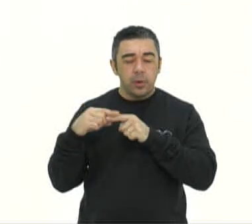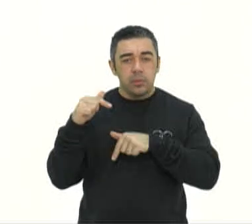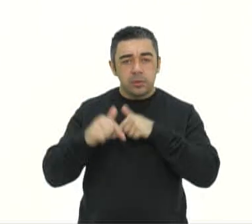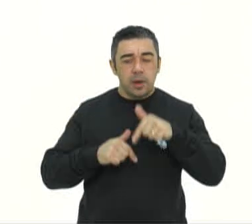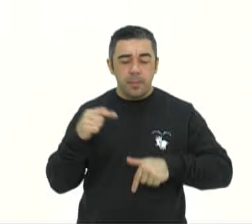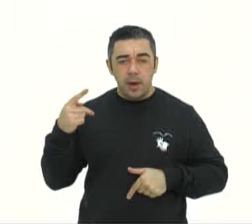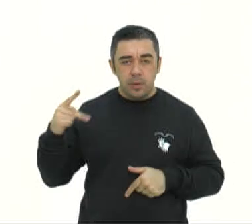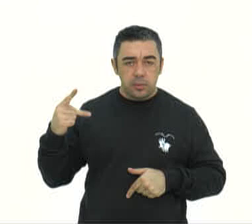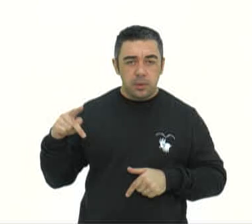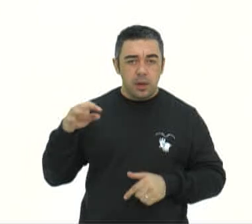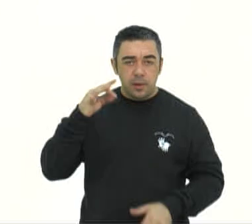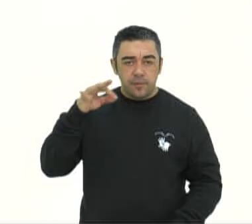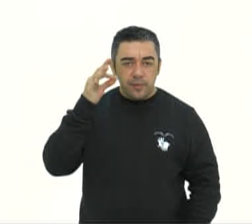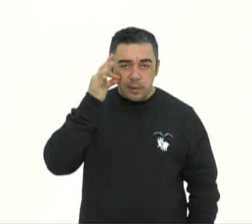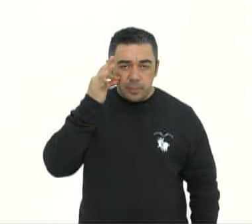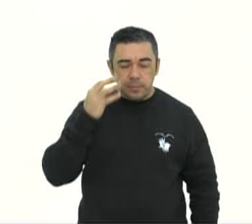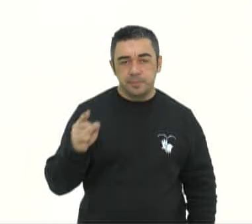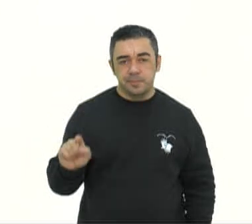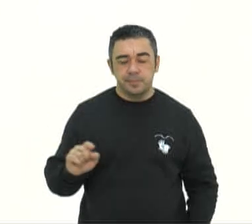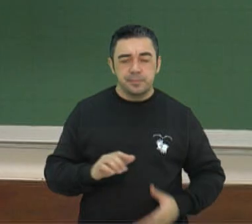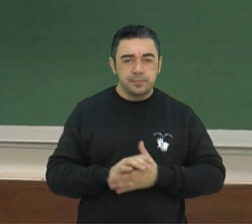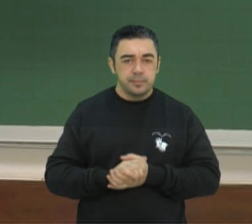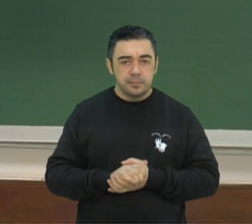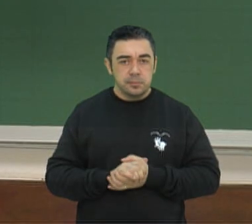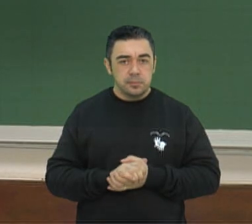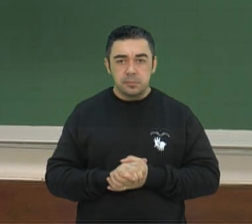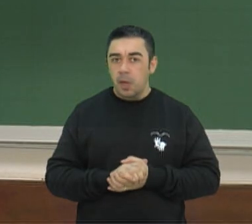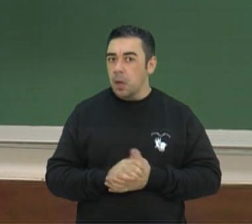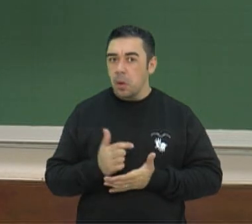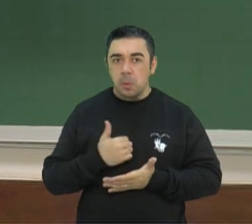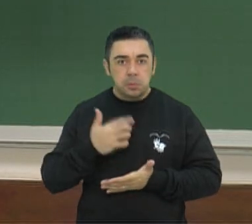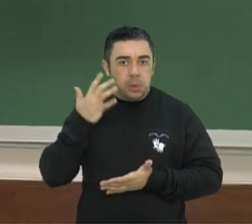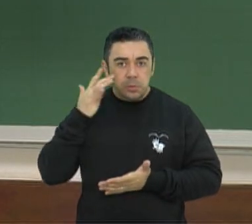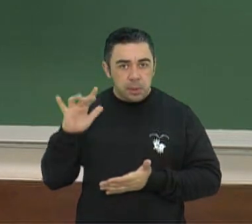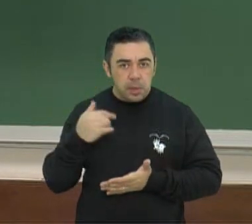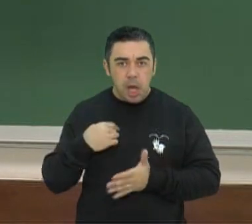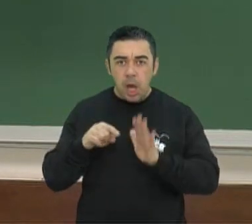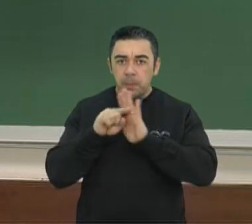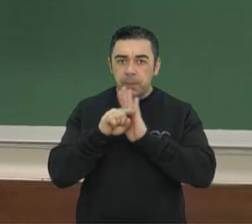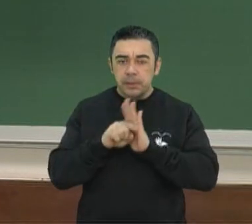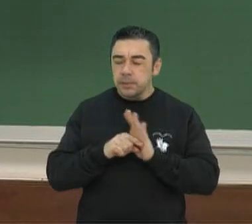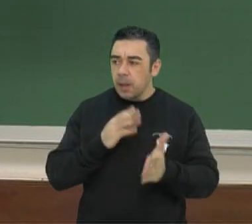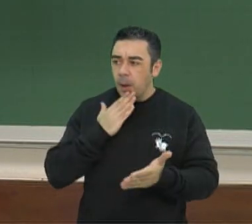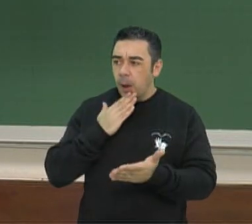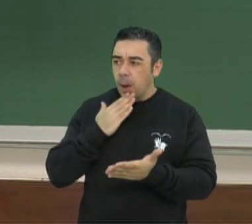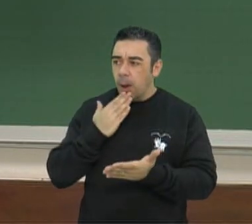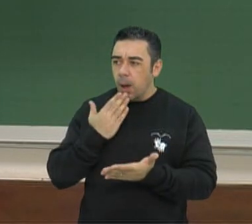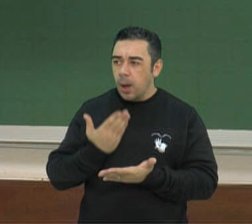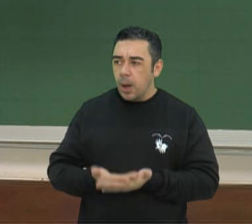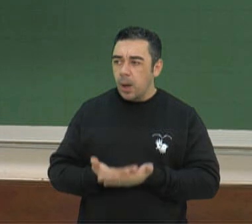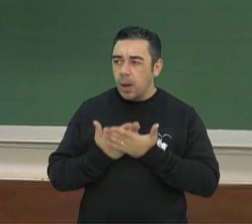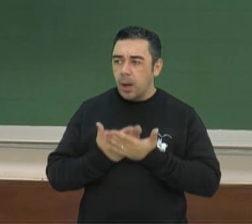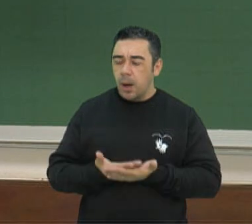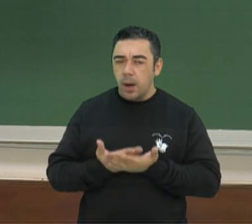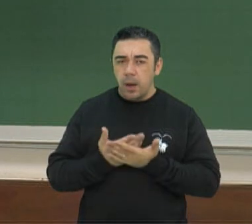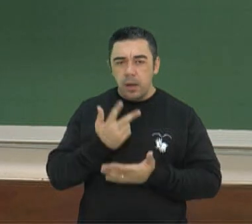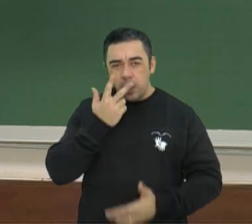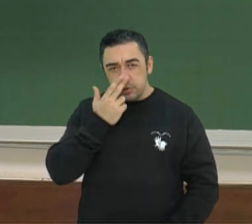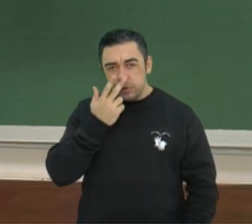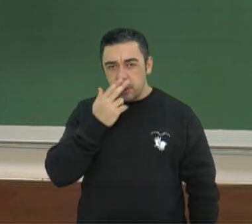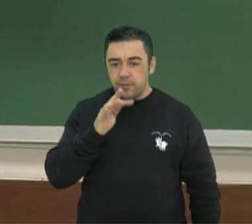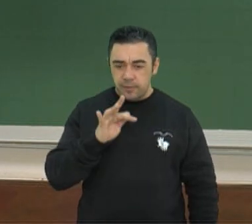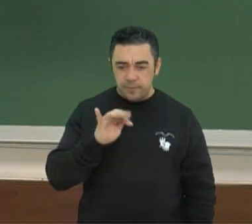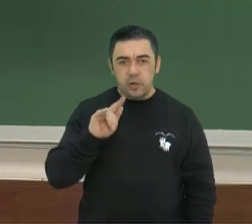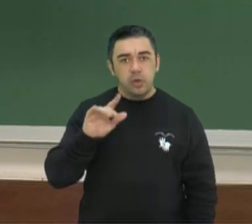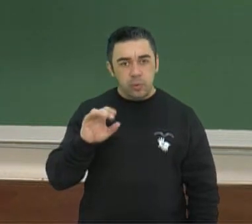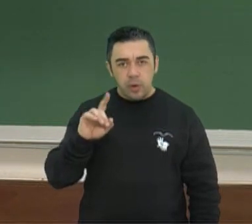polinização proporcionado pelas vespas. Eu não sabia disso, gente. Quando eu fui pesquisar, fiquei até encantada com o que ocorre, né? Eu achava que figo era uma fruta, descobri